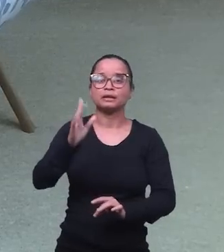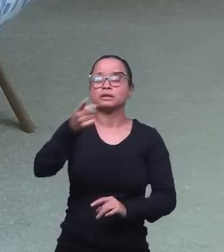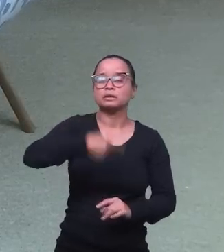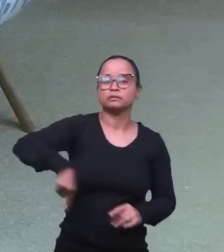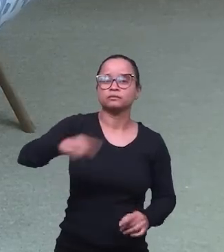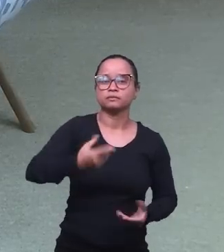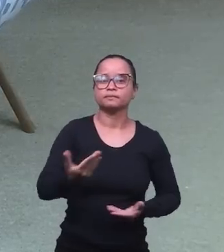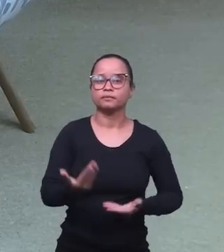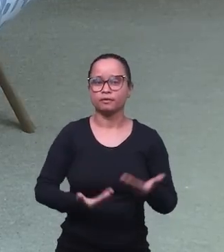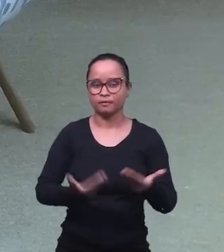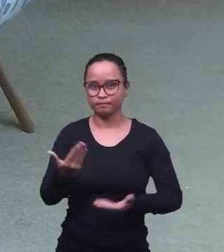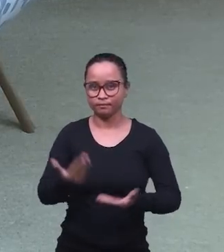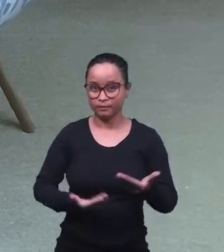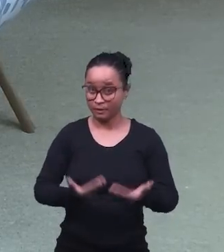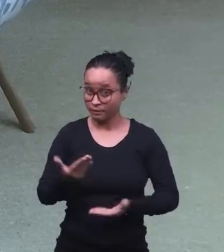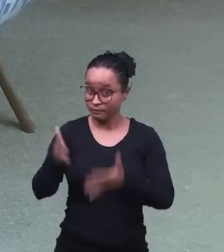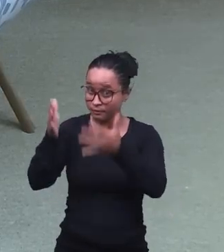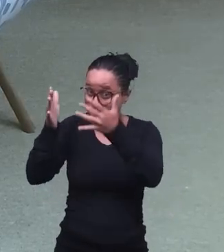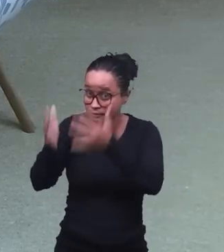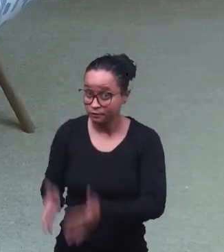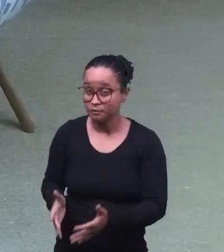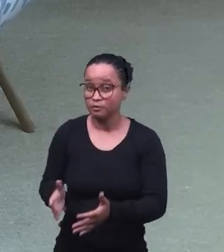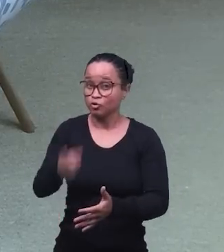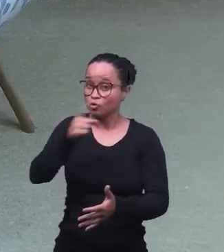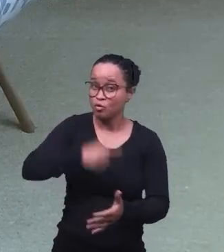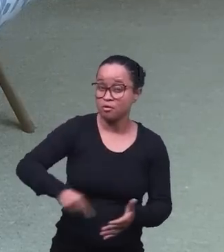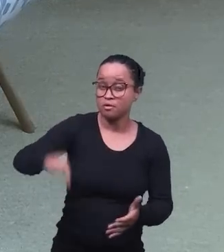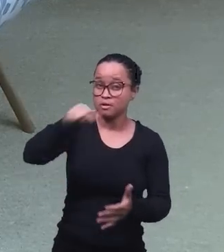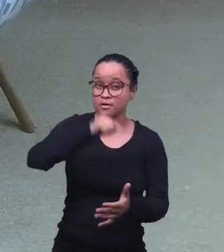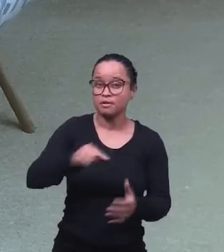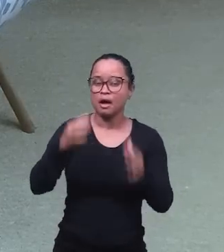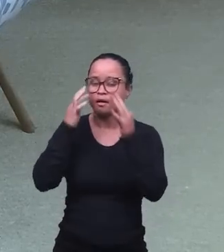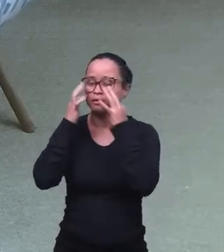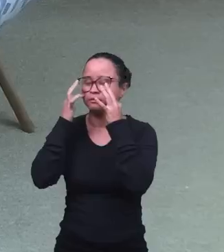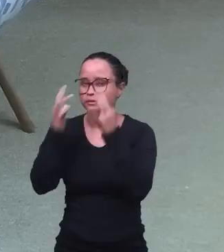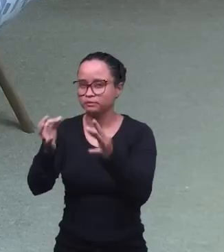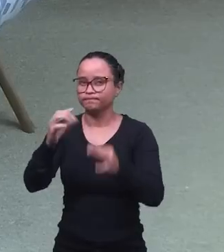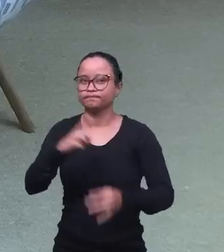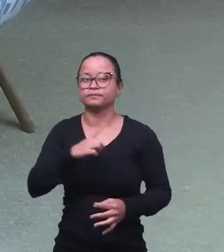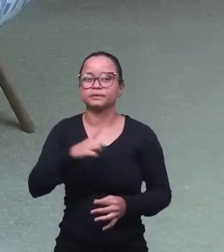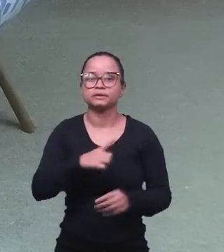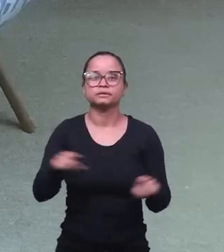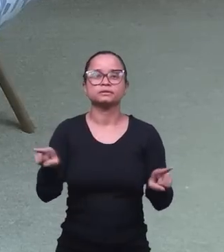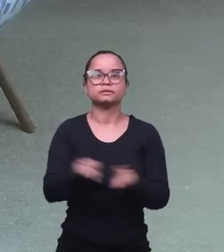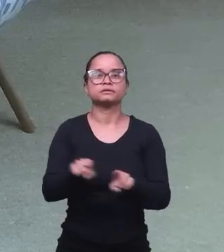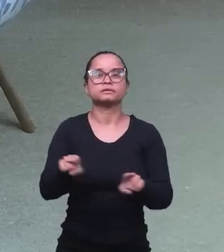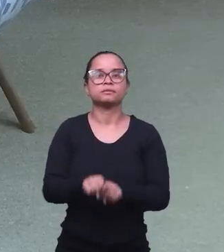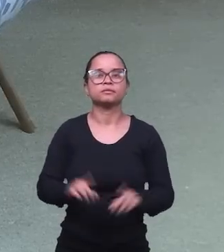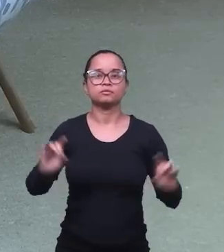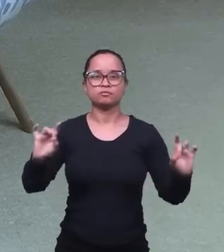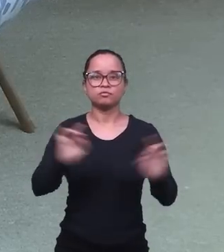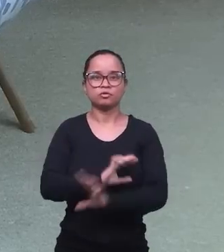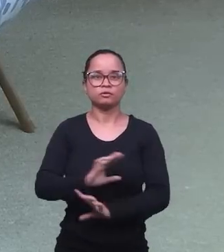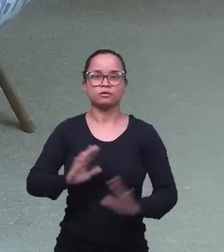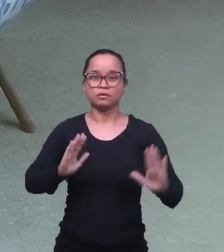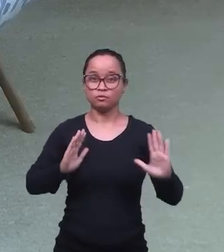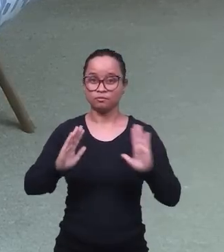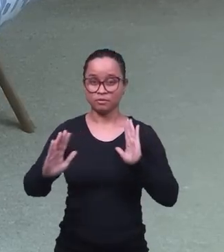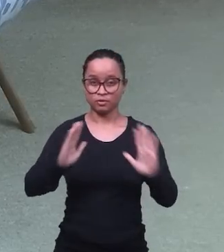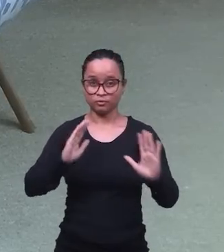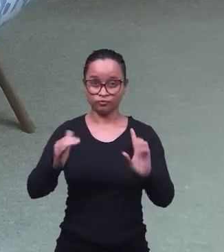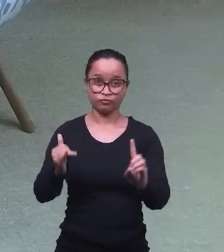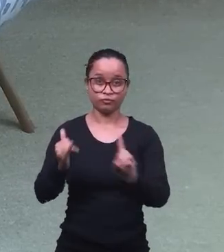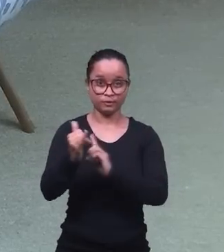nós como igreja, não é? Cabe a nós como igreja fiel estarmos atentos e estarmos bem posicionados no